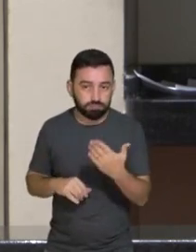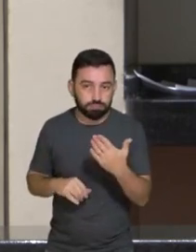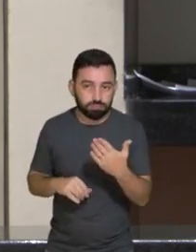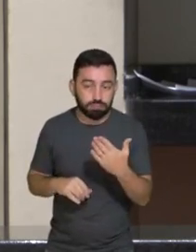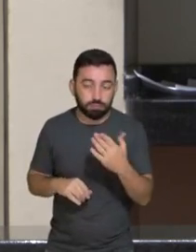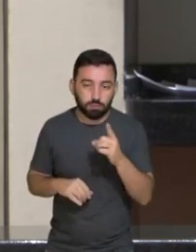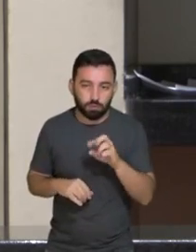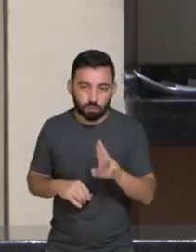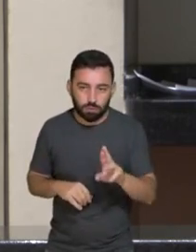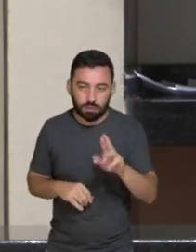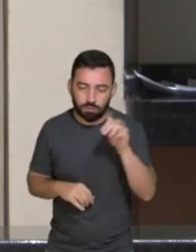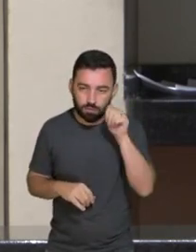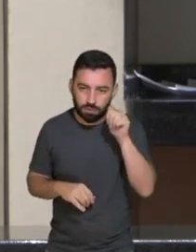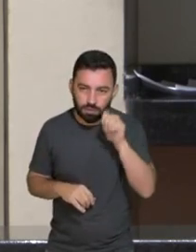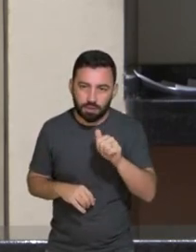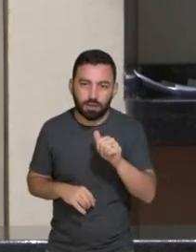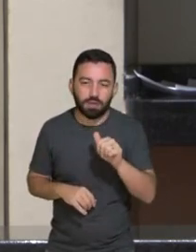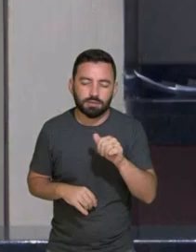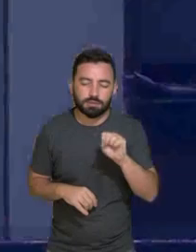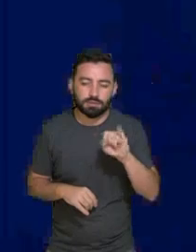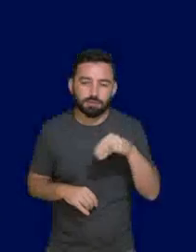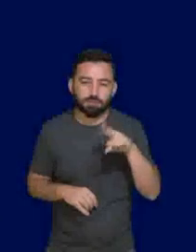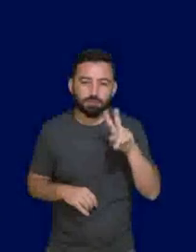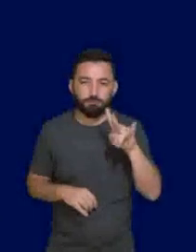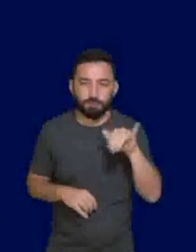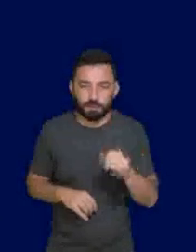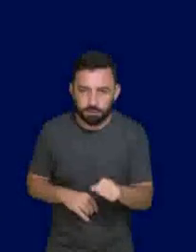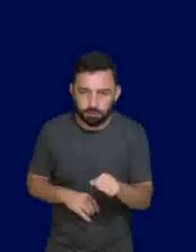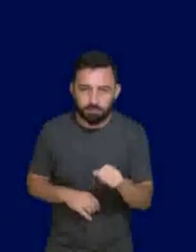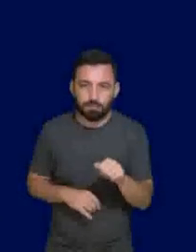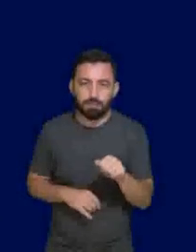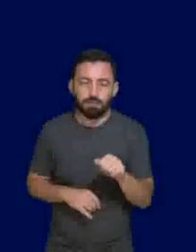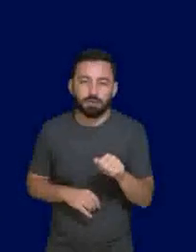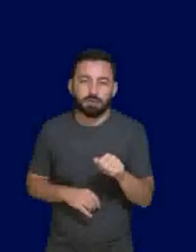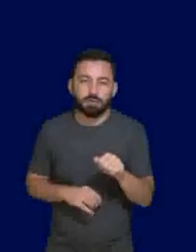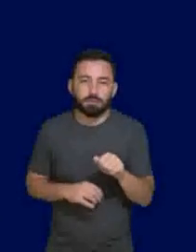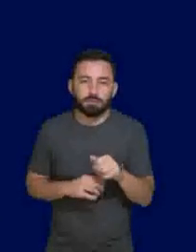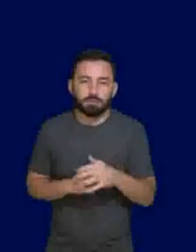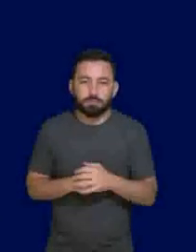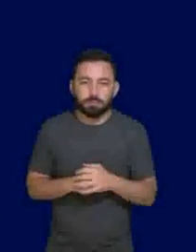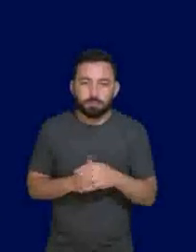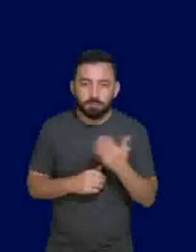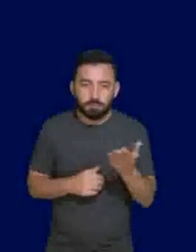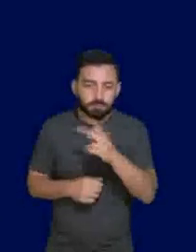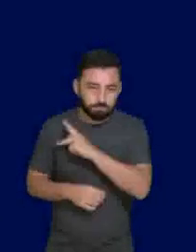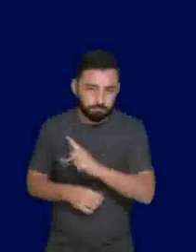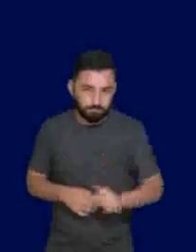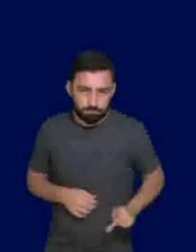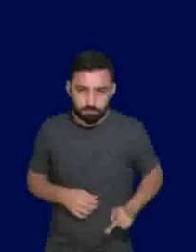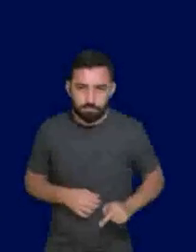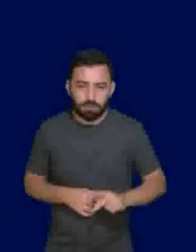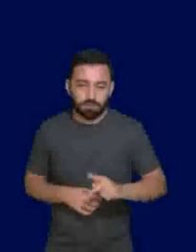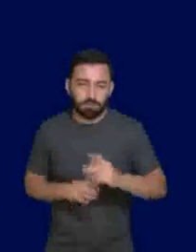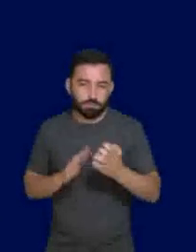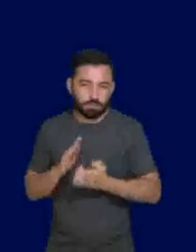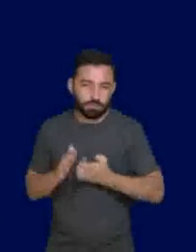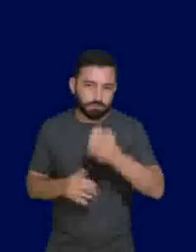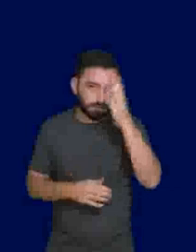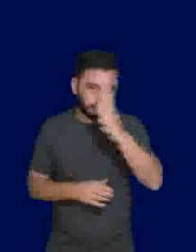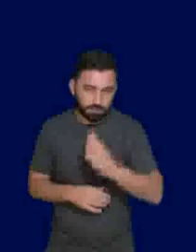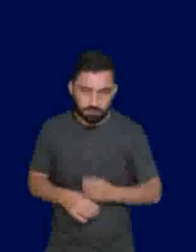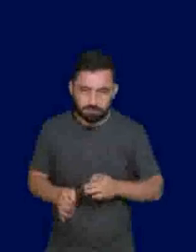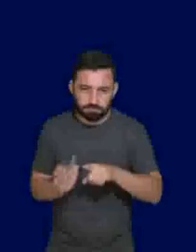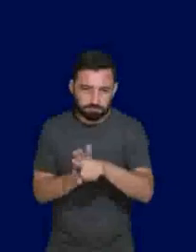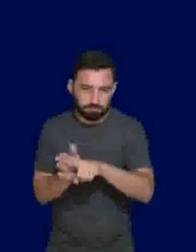doutora Silvia Maria Fonseca Silveira Masruha, presidente da Empresa Brasileira de Pesquisa Agropecuária,